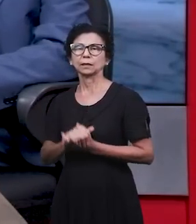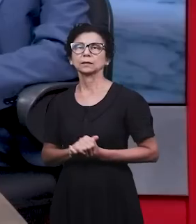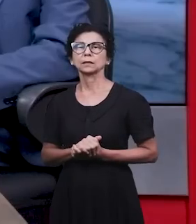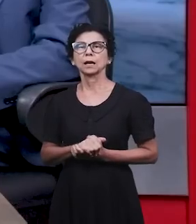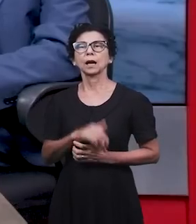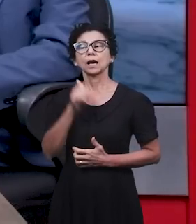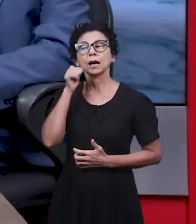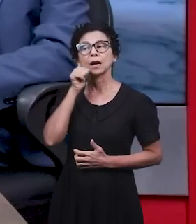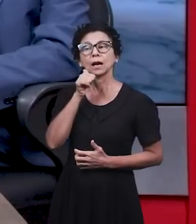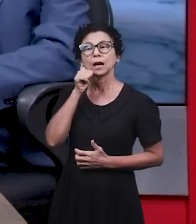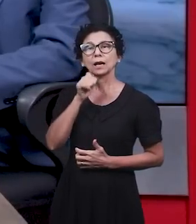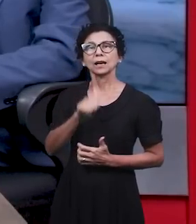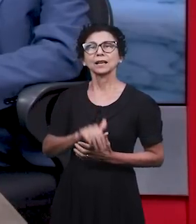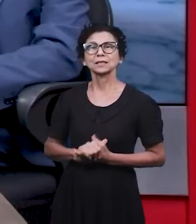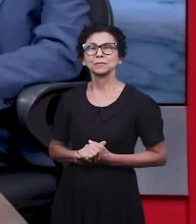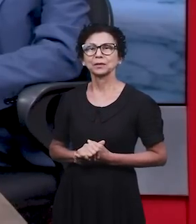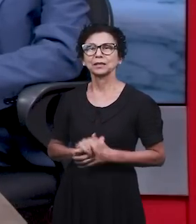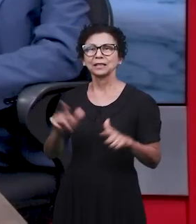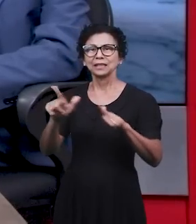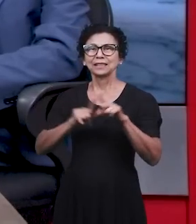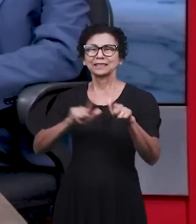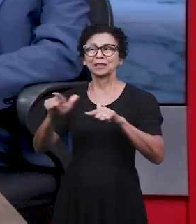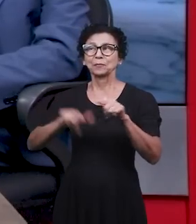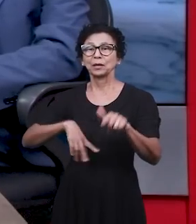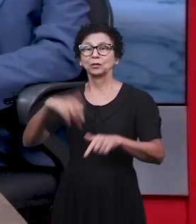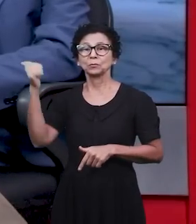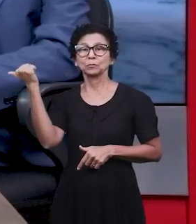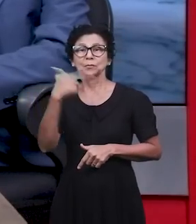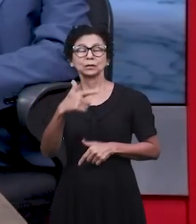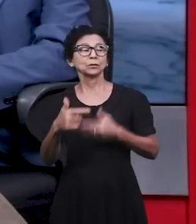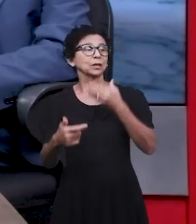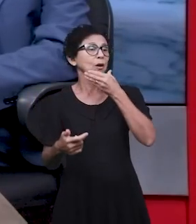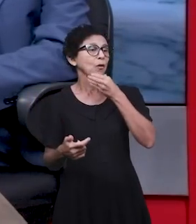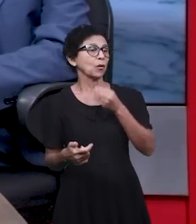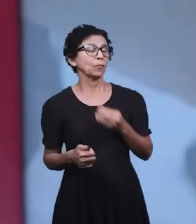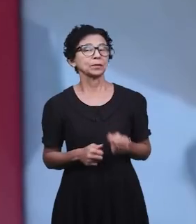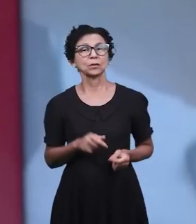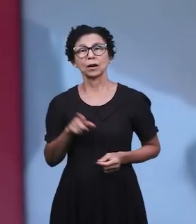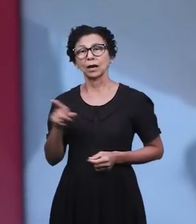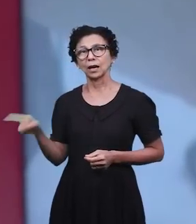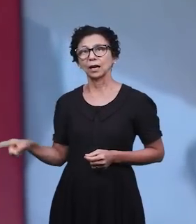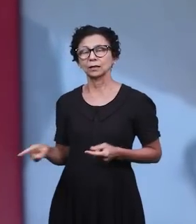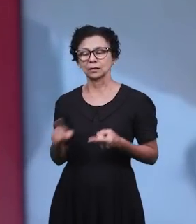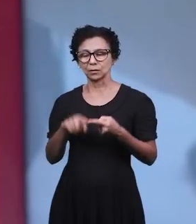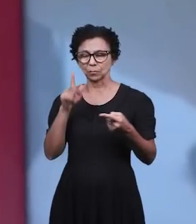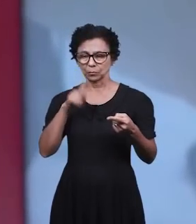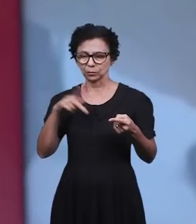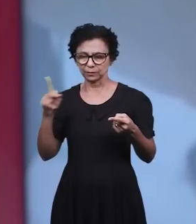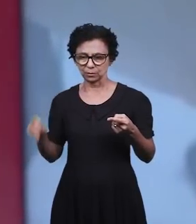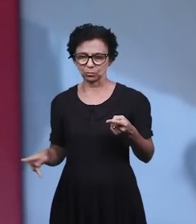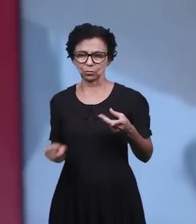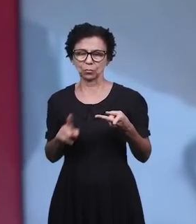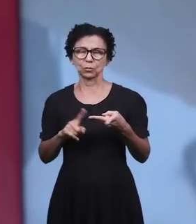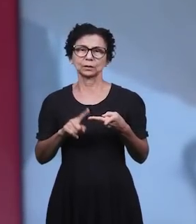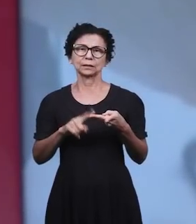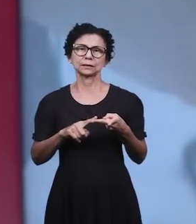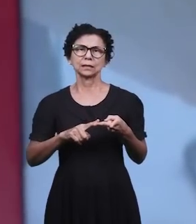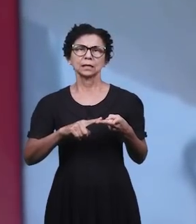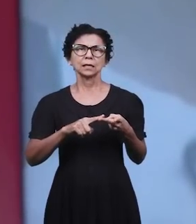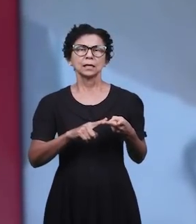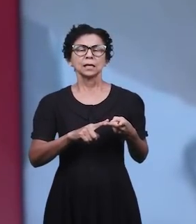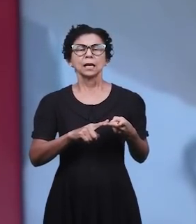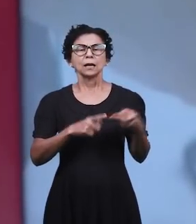da letra, elas têm mais atividade que os homens. Sem dúvida. Elas são professoras, elas são irmãs que socorrem as famílias